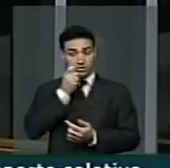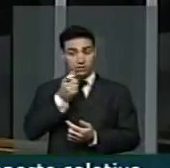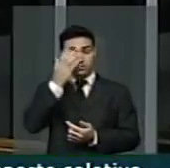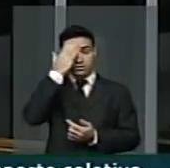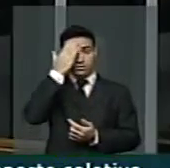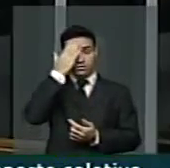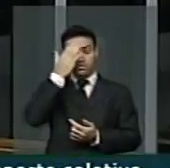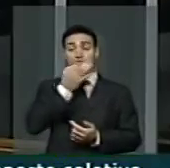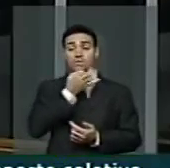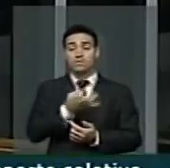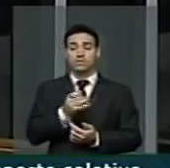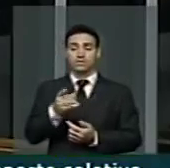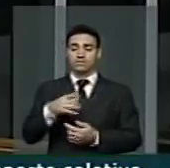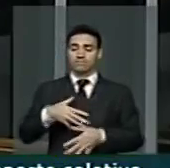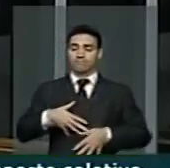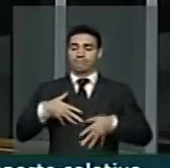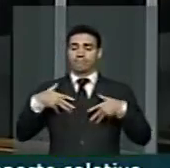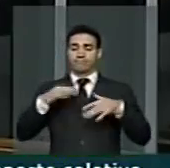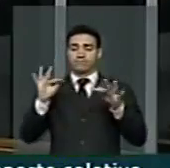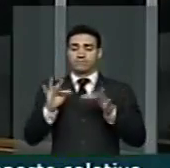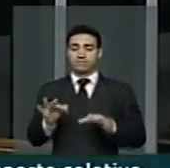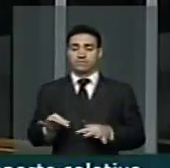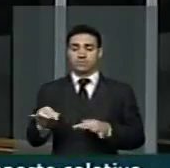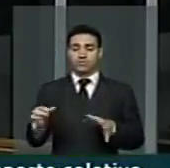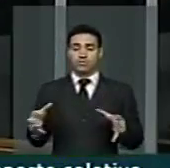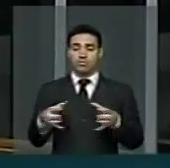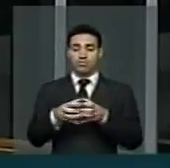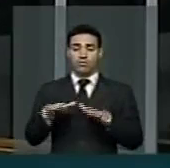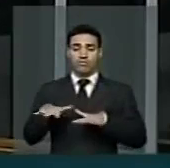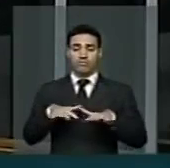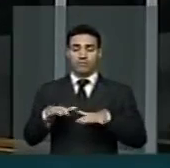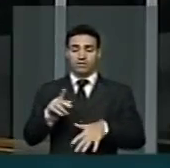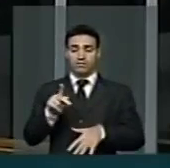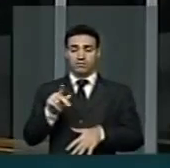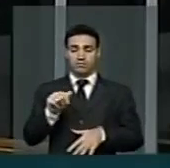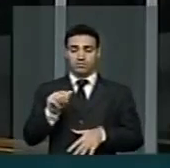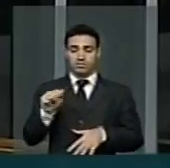de ter e a honra de tê-los aqui do Movimento Passe Livre,